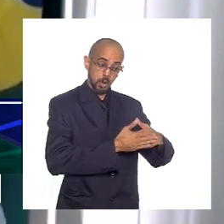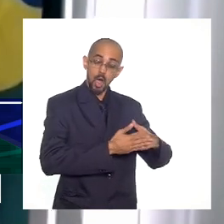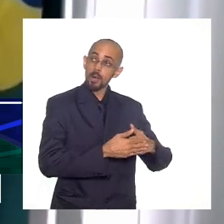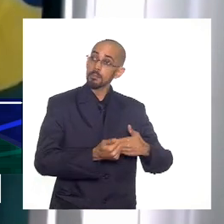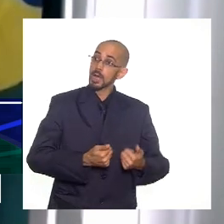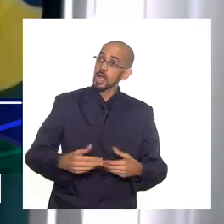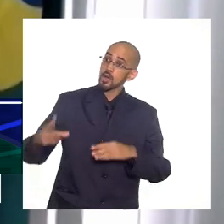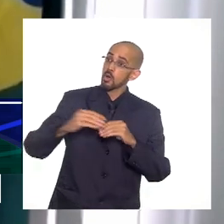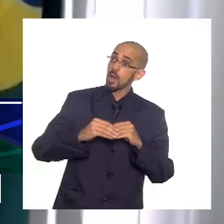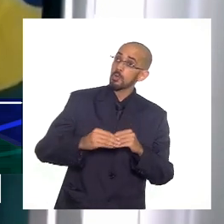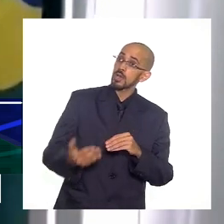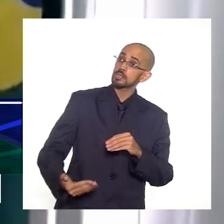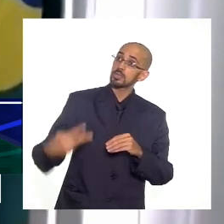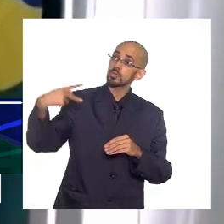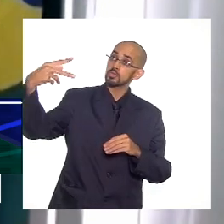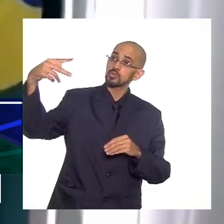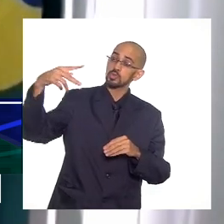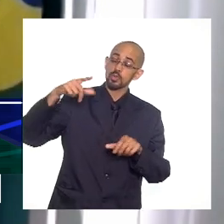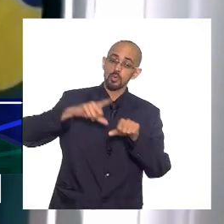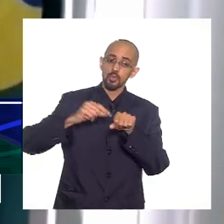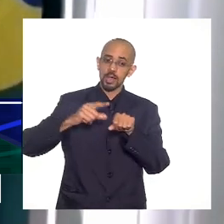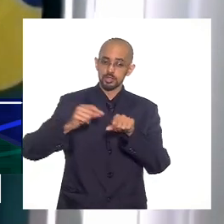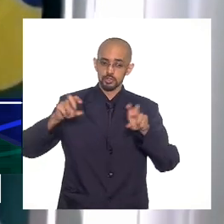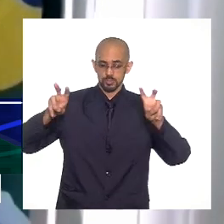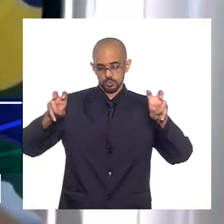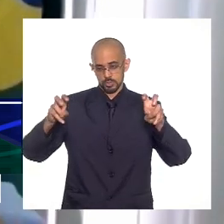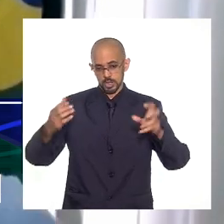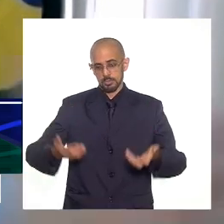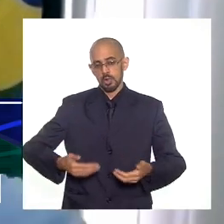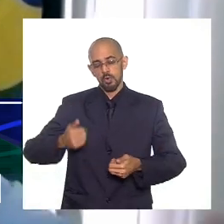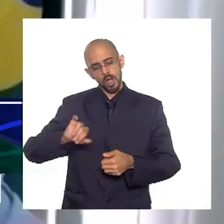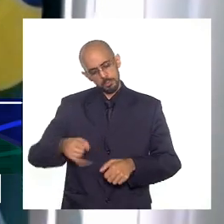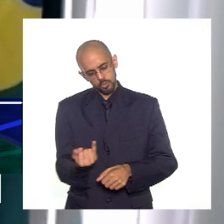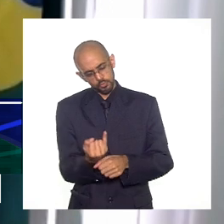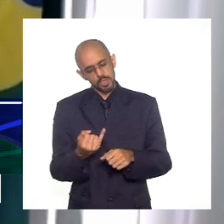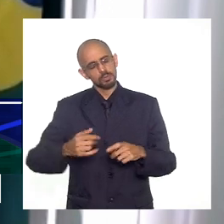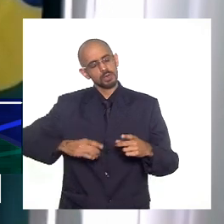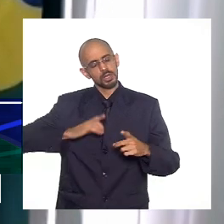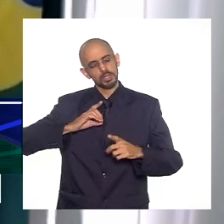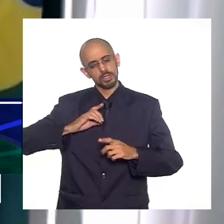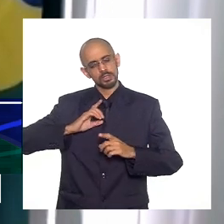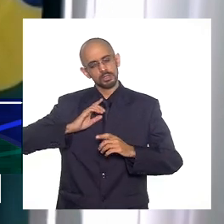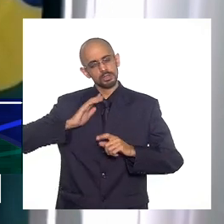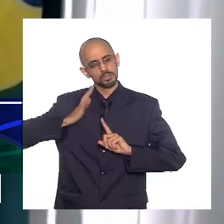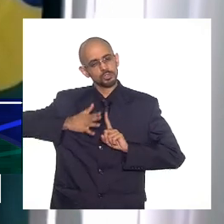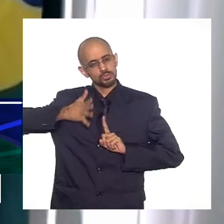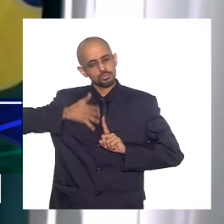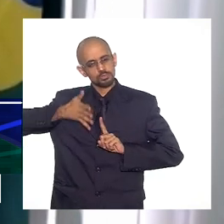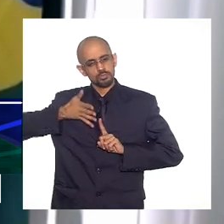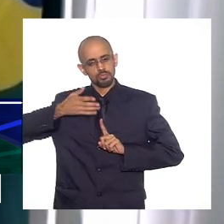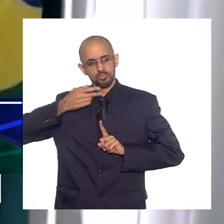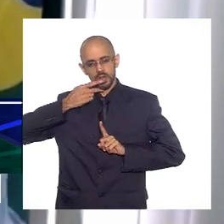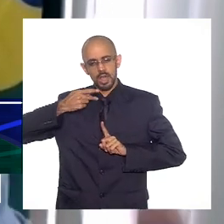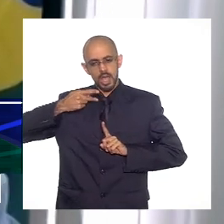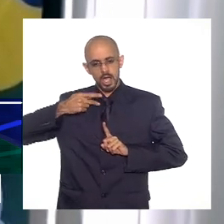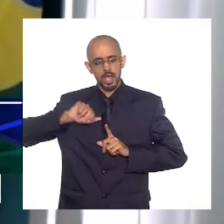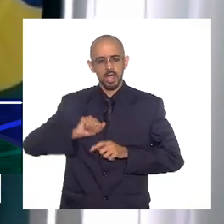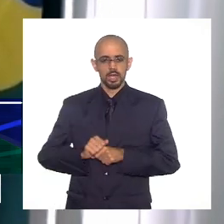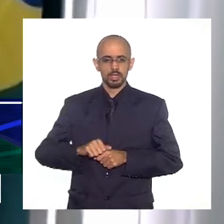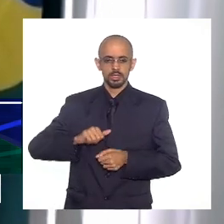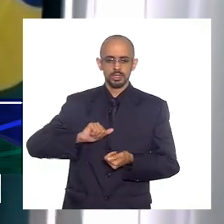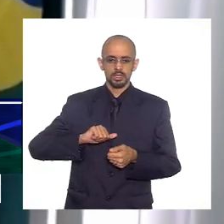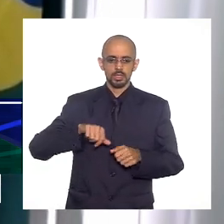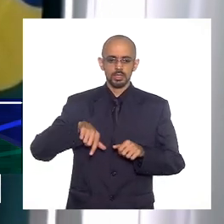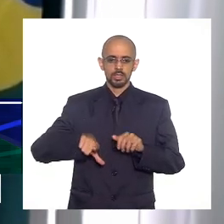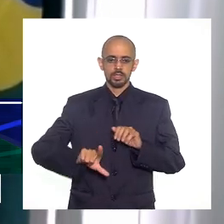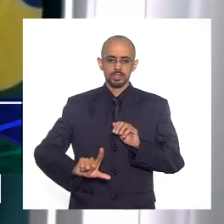publicado recentemente sobre o tema. Portanto, aproveito para fazer essa discussão e, claro, projeto nos marcos da sua adequação